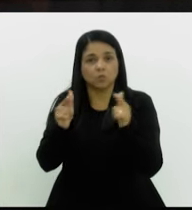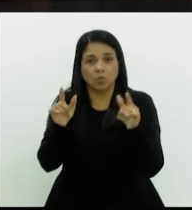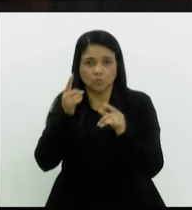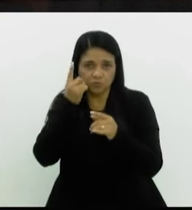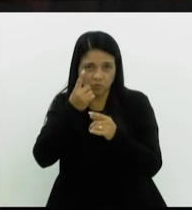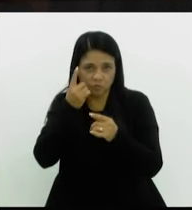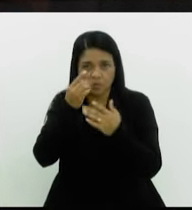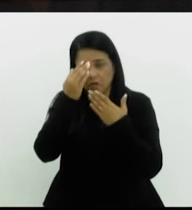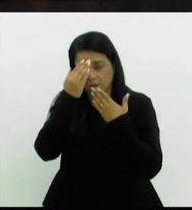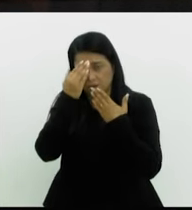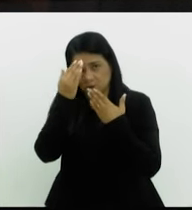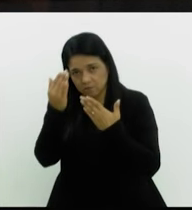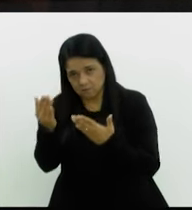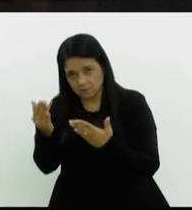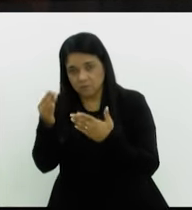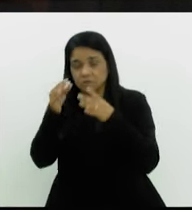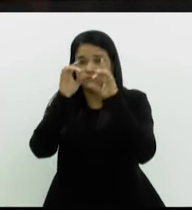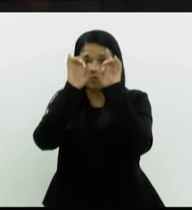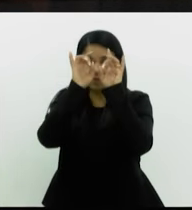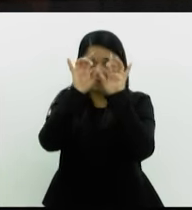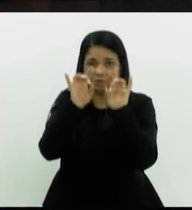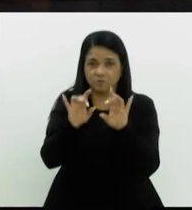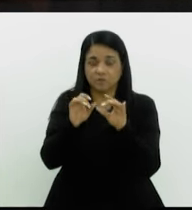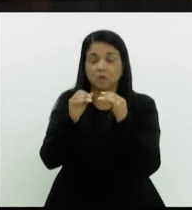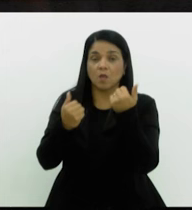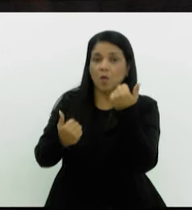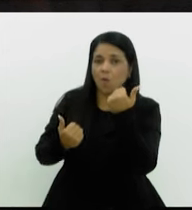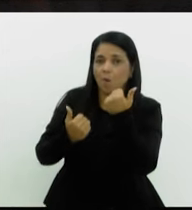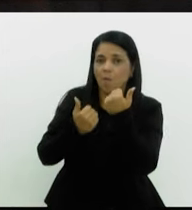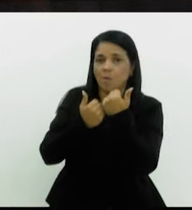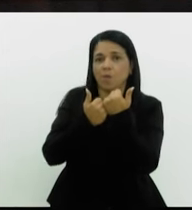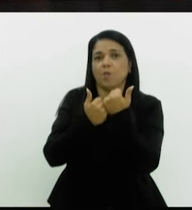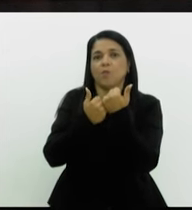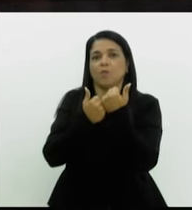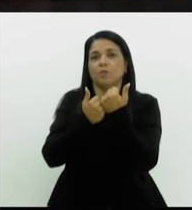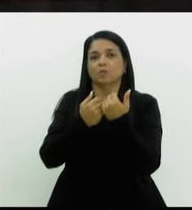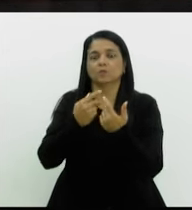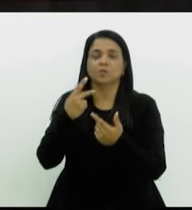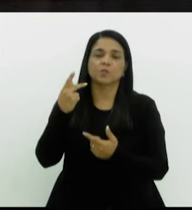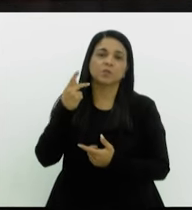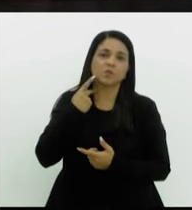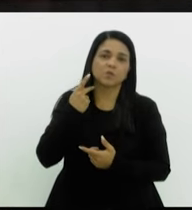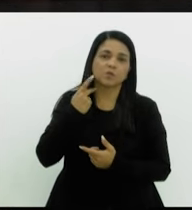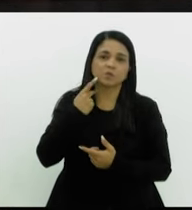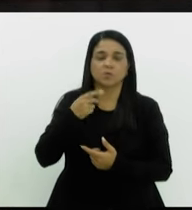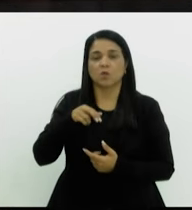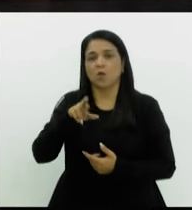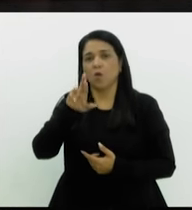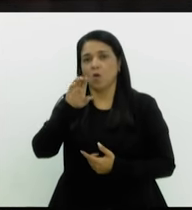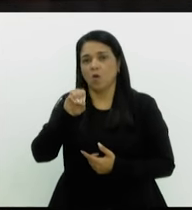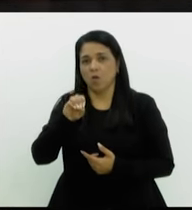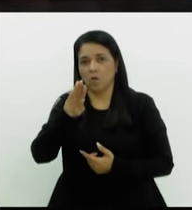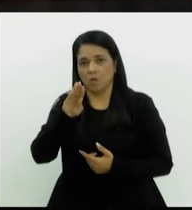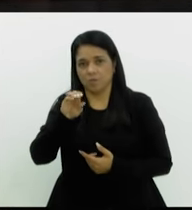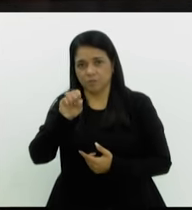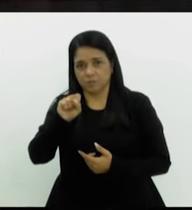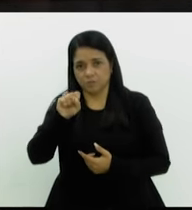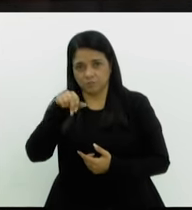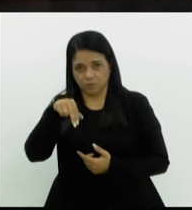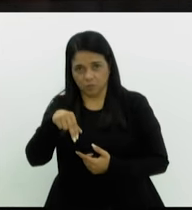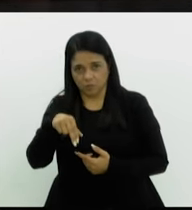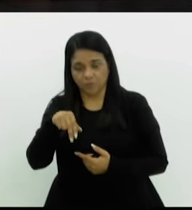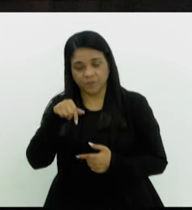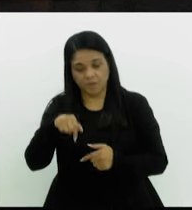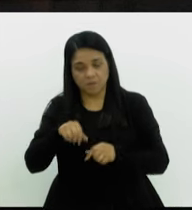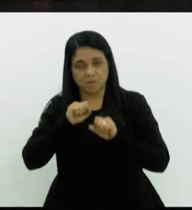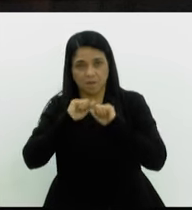agradeço aqui, não é, em especial, a colaboração do procurador Dr. Robson, desta casa, não é,